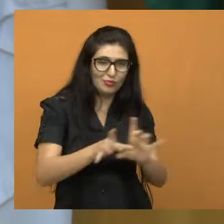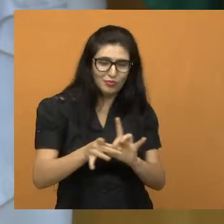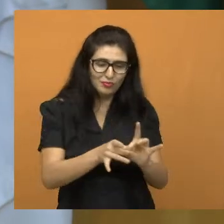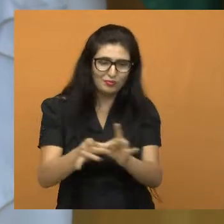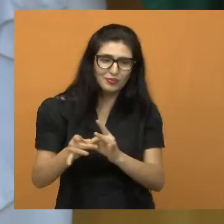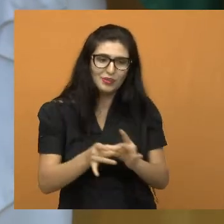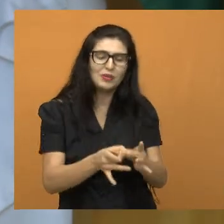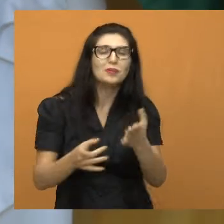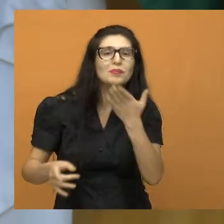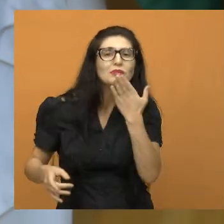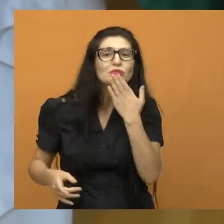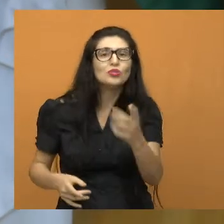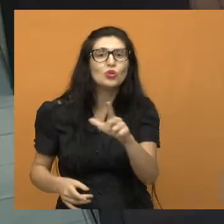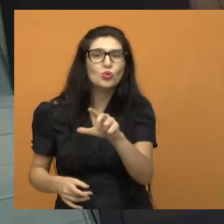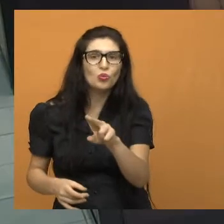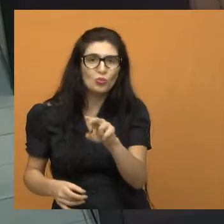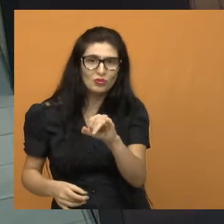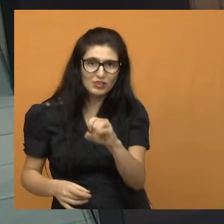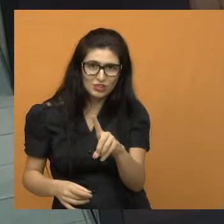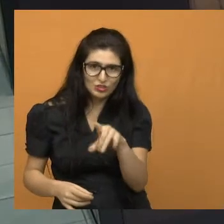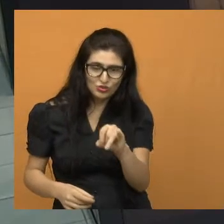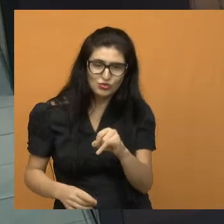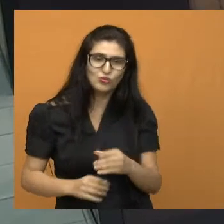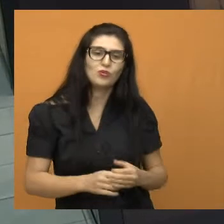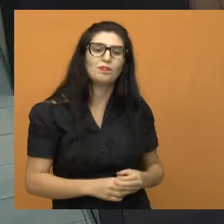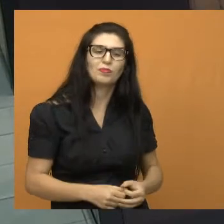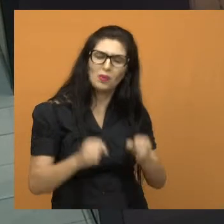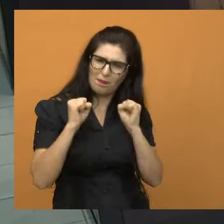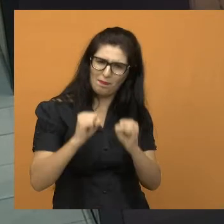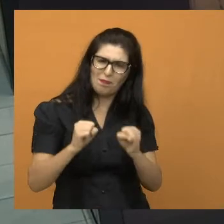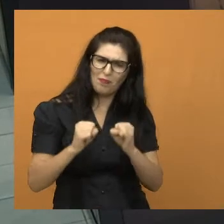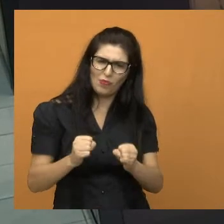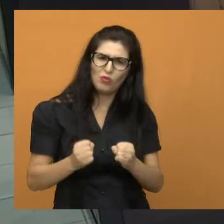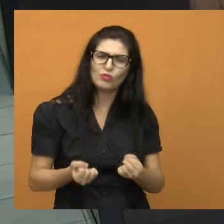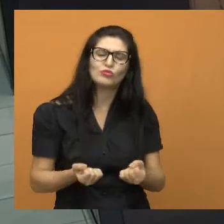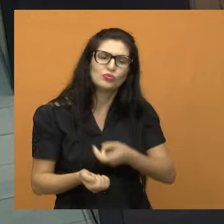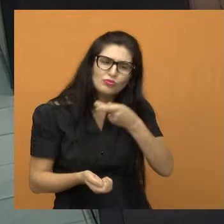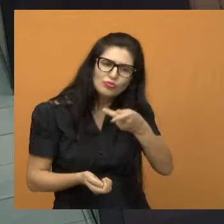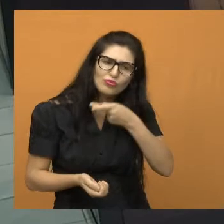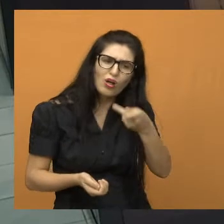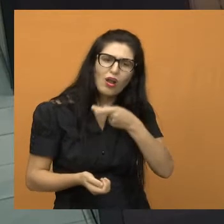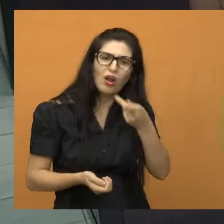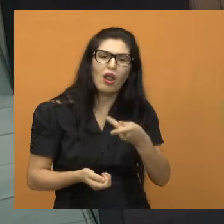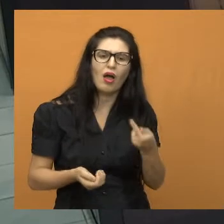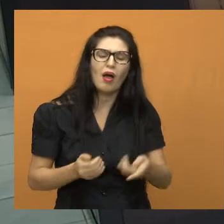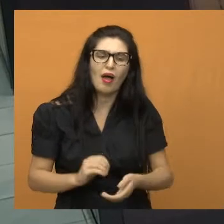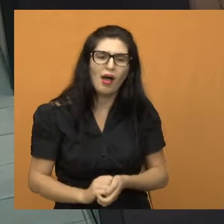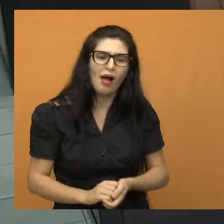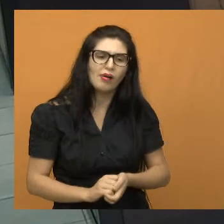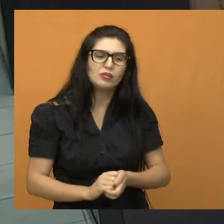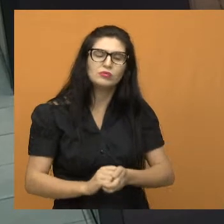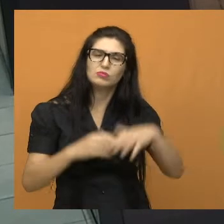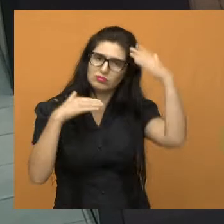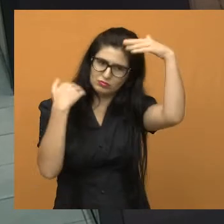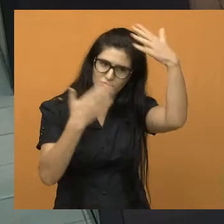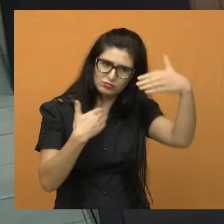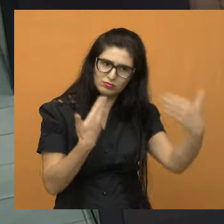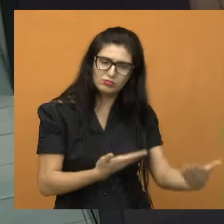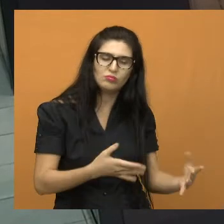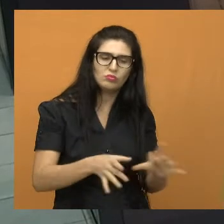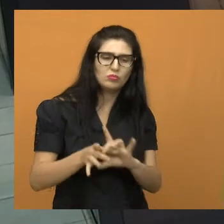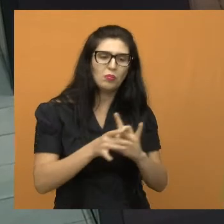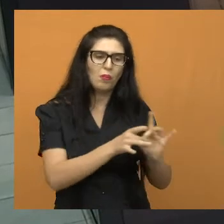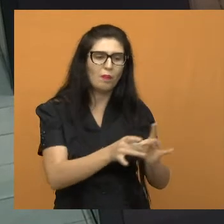senhor Luigi Bertoncini que faça a condução dos trabalhos nesta fase da sessão solene.